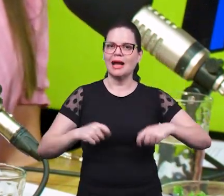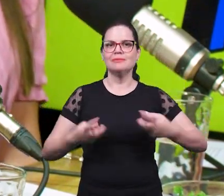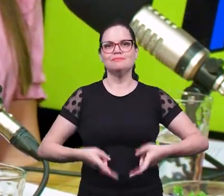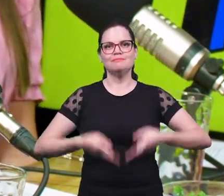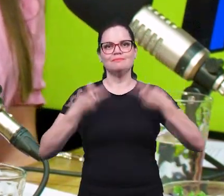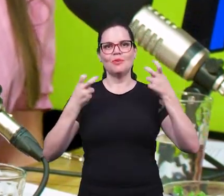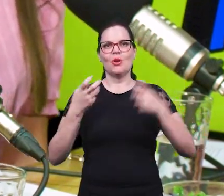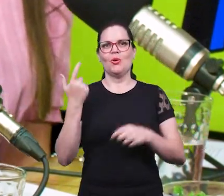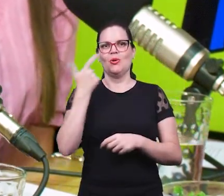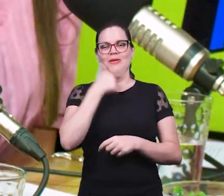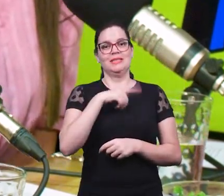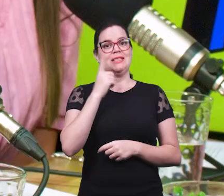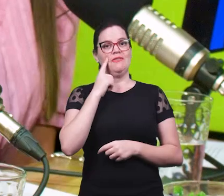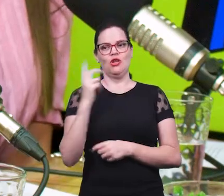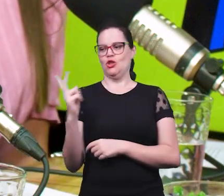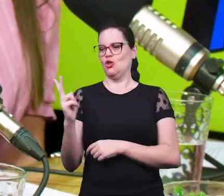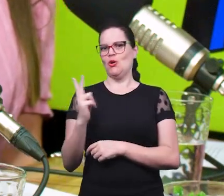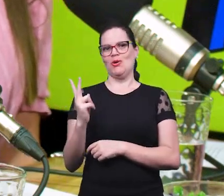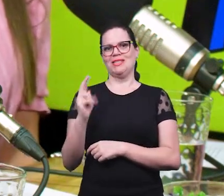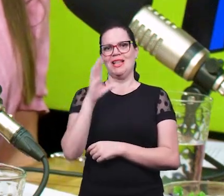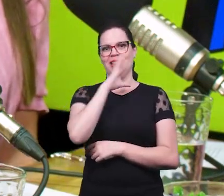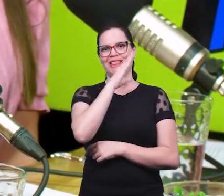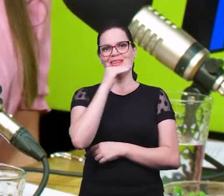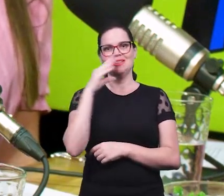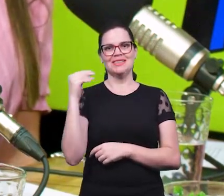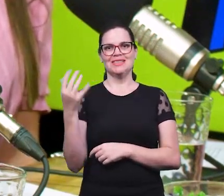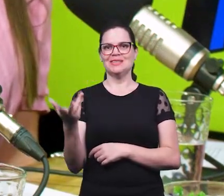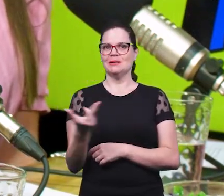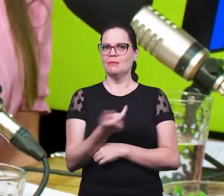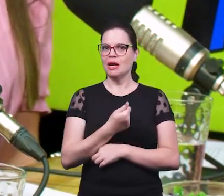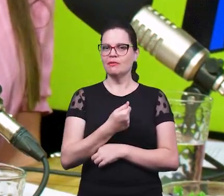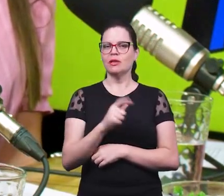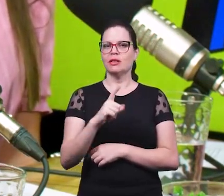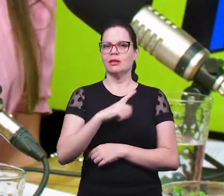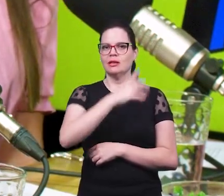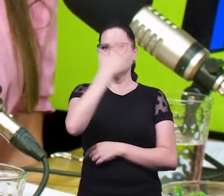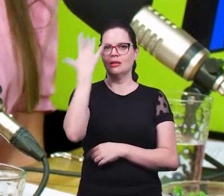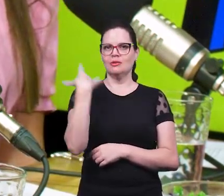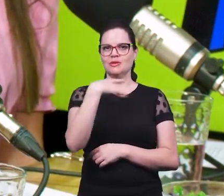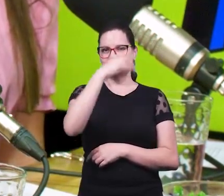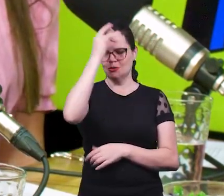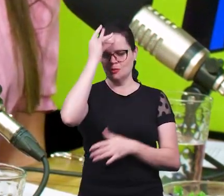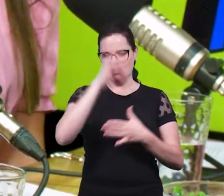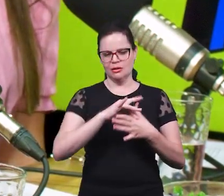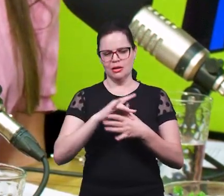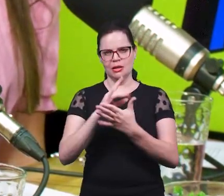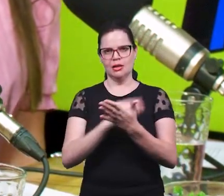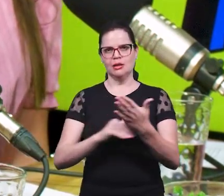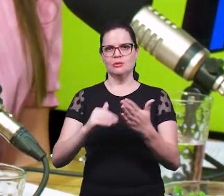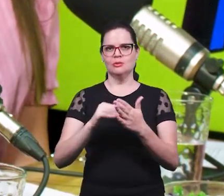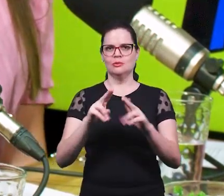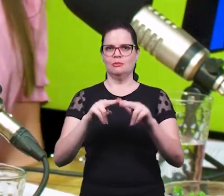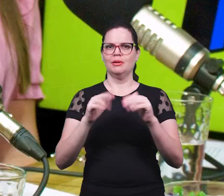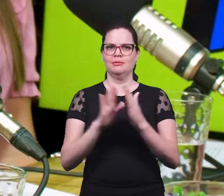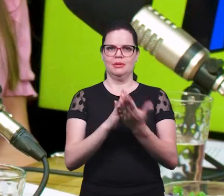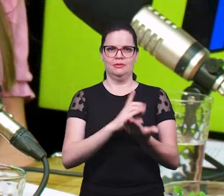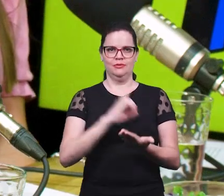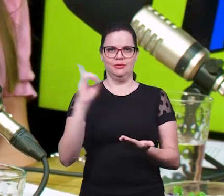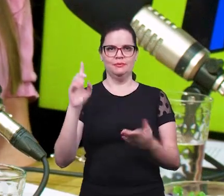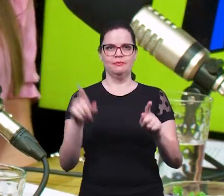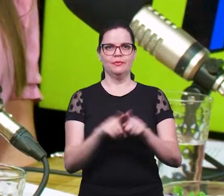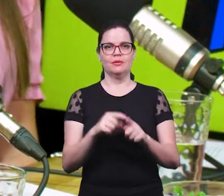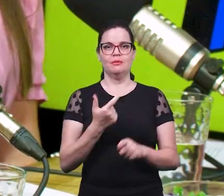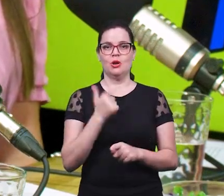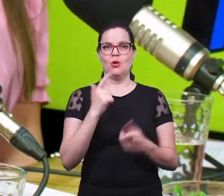ó, dois Outro ponto. adolescentes maravilhosos e guiados através da palavra do Senhor. Outro ponto que a gente pode colocar